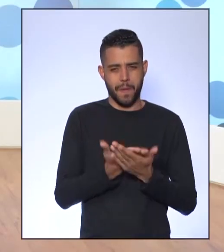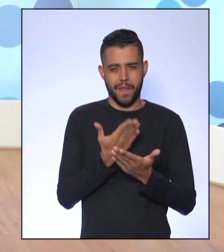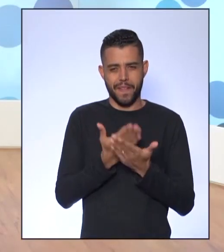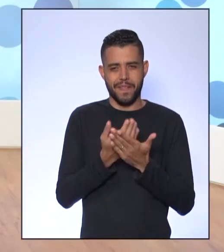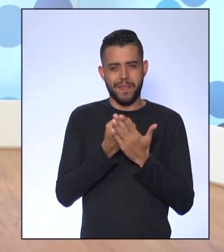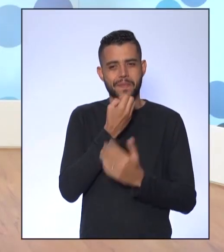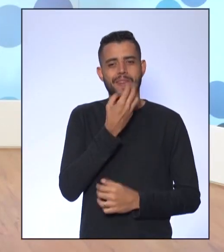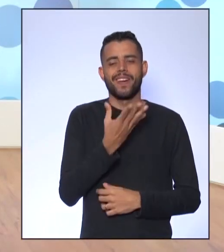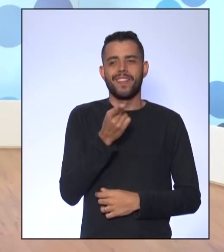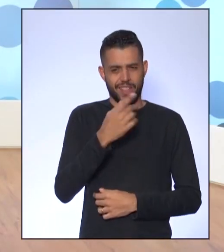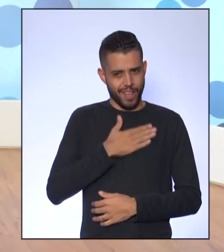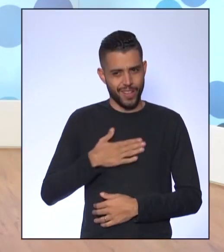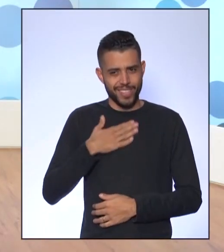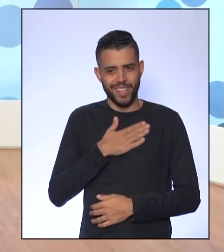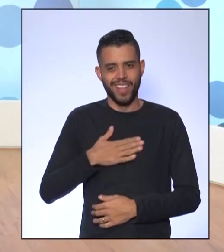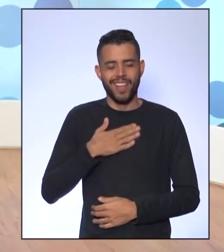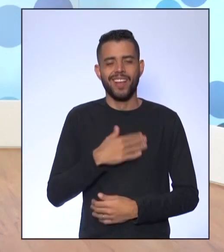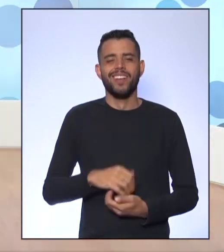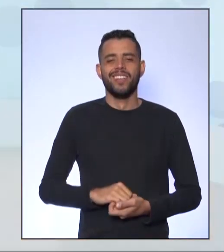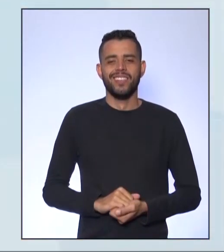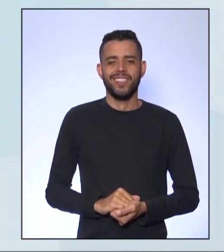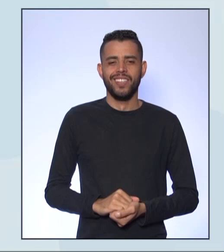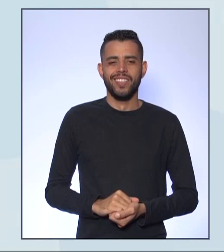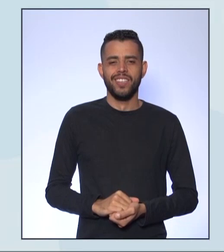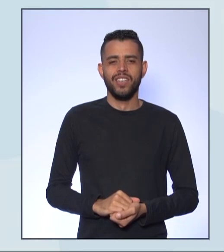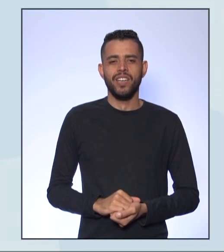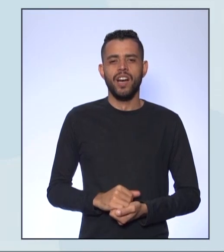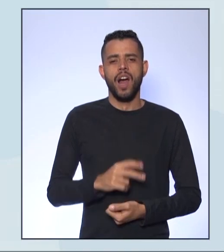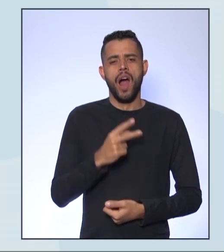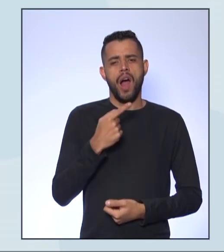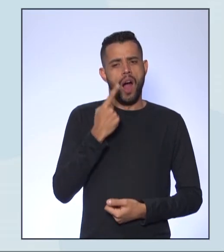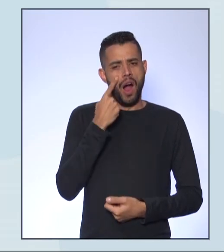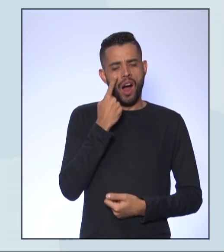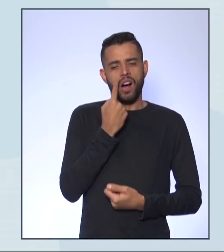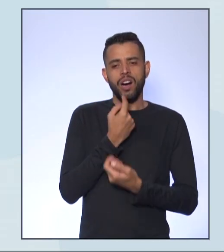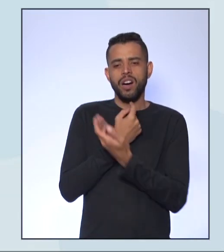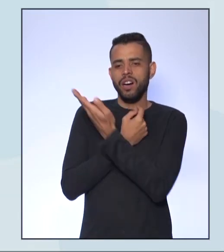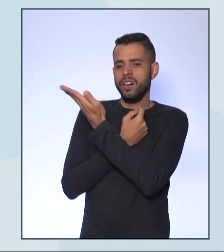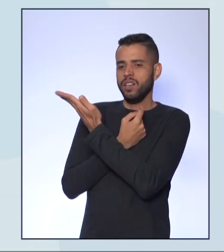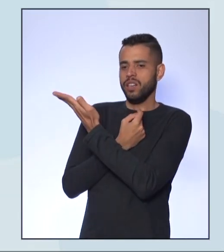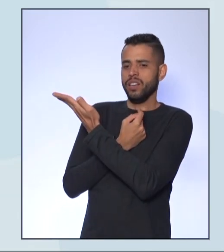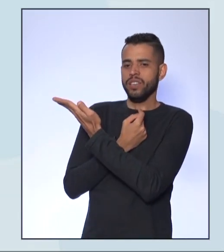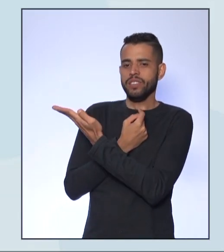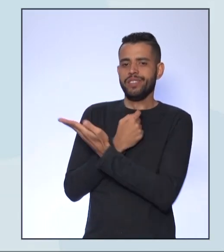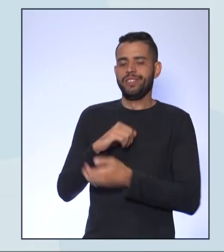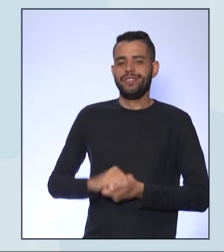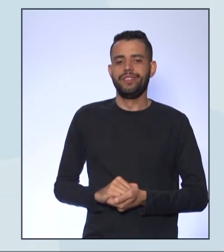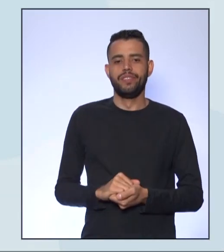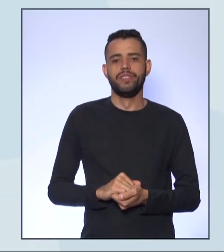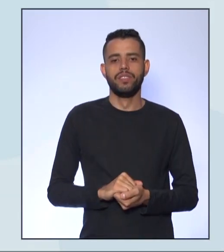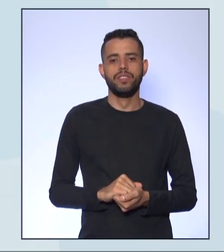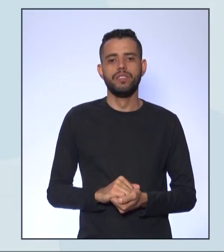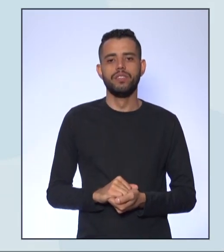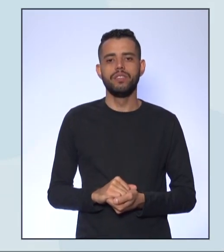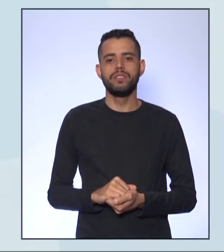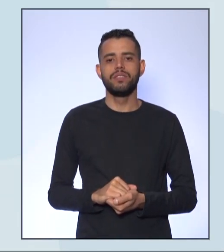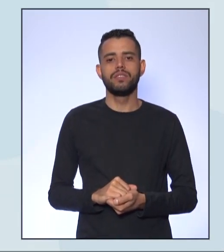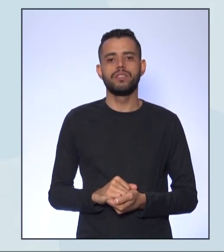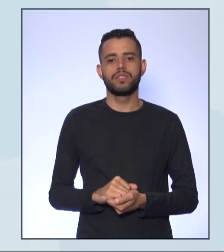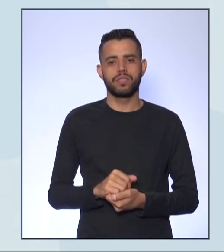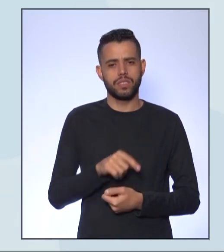bom. Tá gostando? Sim. Olha que interessante. Eu vou apresentar o slide na tela. Eita, estudo bom.